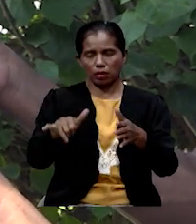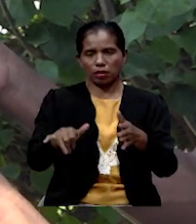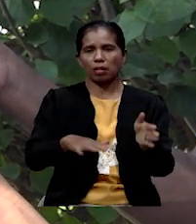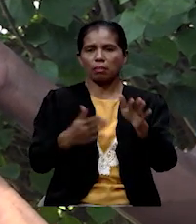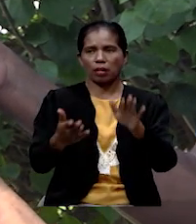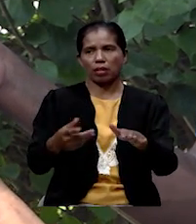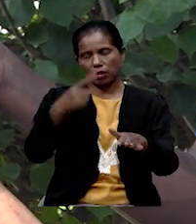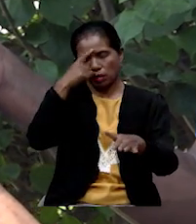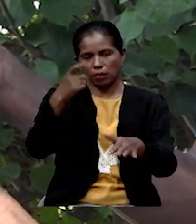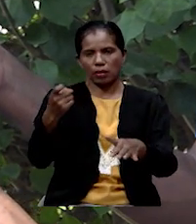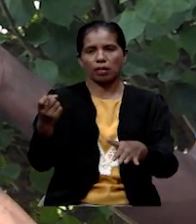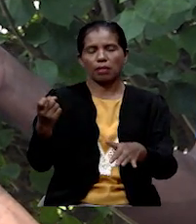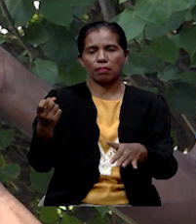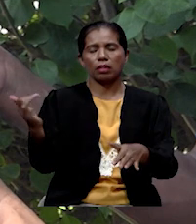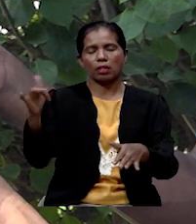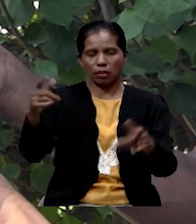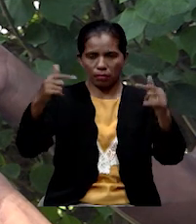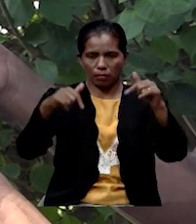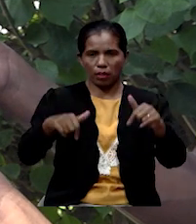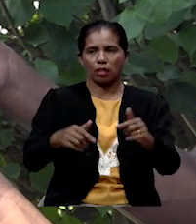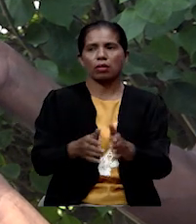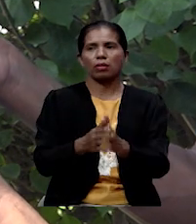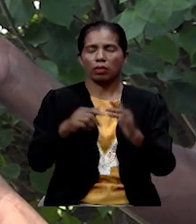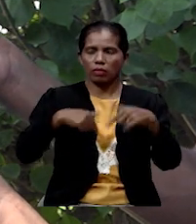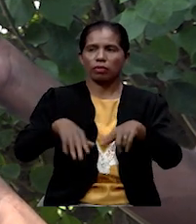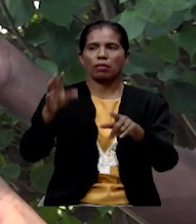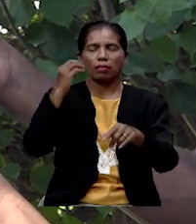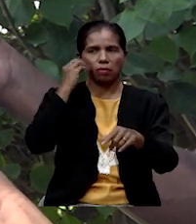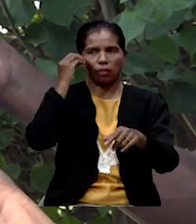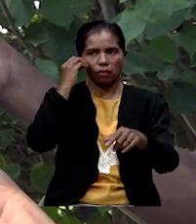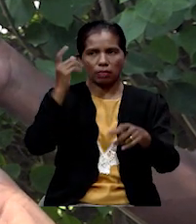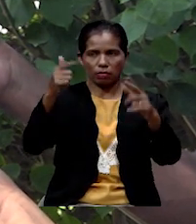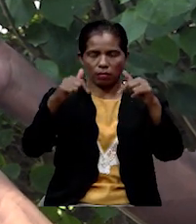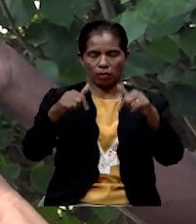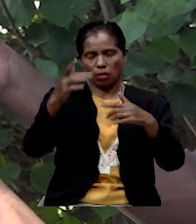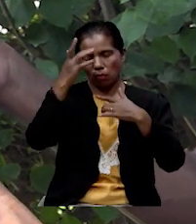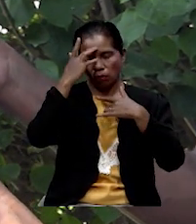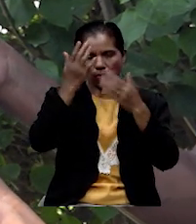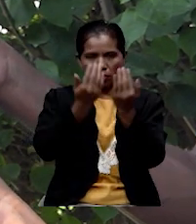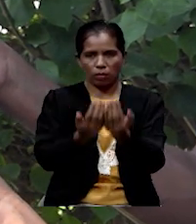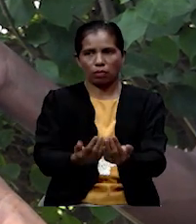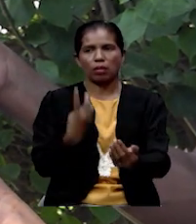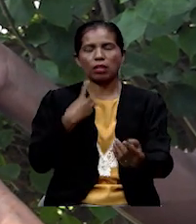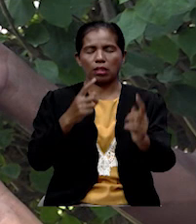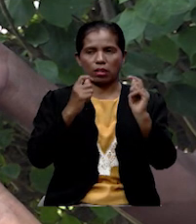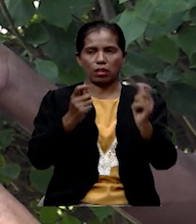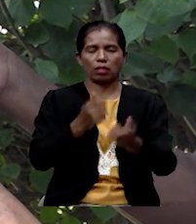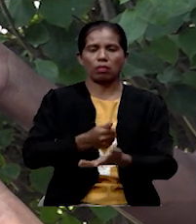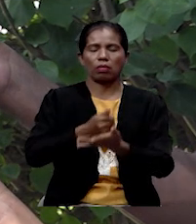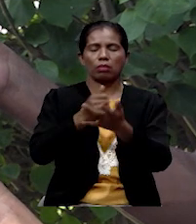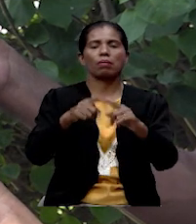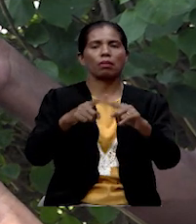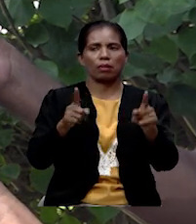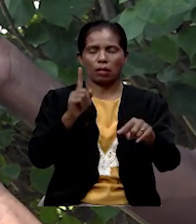nebe sir mai tama sir husa alte pedi du fila ba sir ne uma fila fal mai hopuni sa nebe ma kla dia ma beita tenta atu salba ma bela